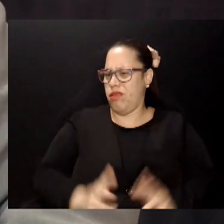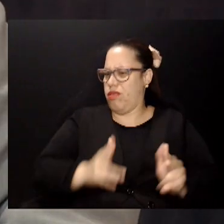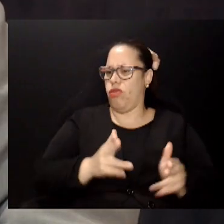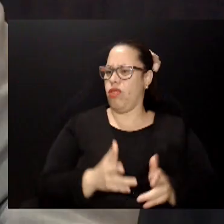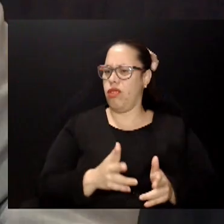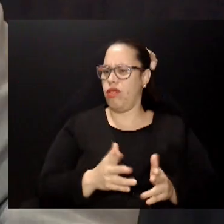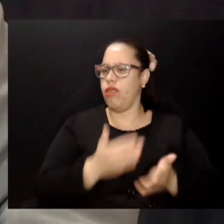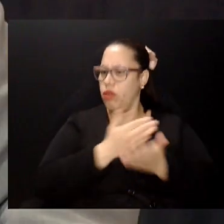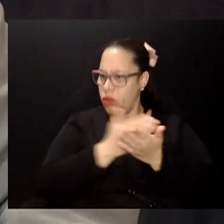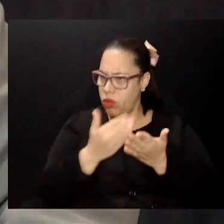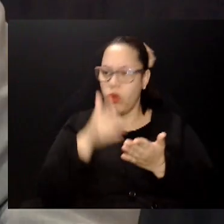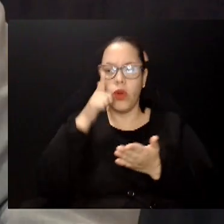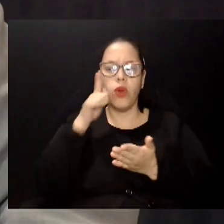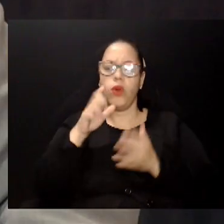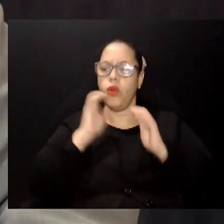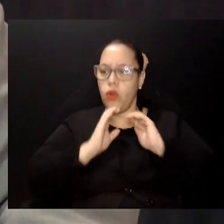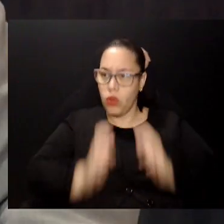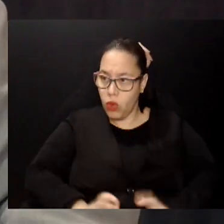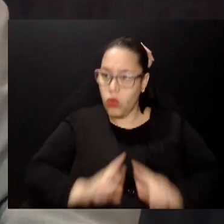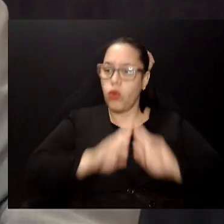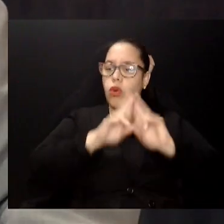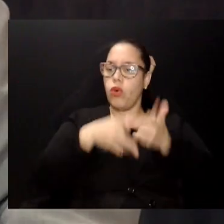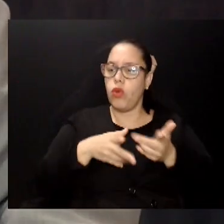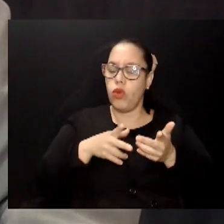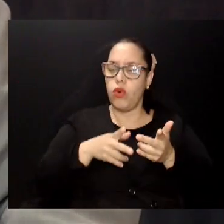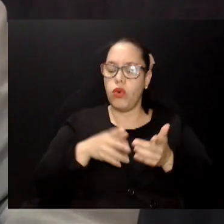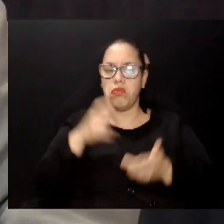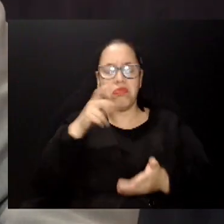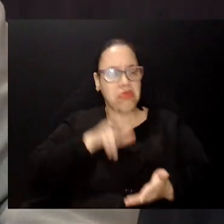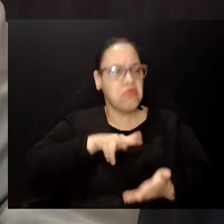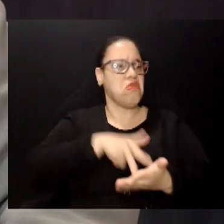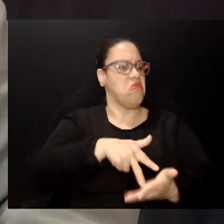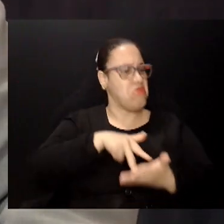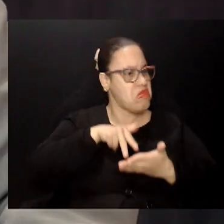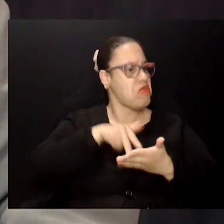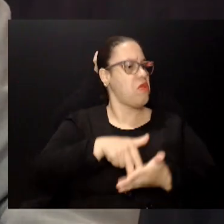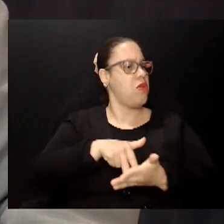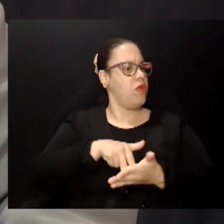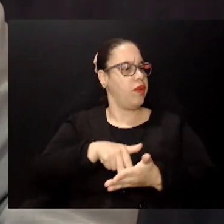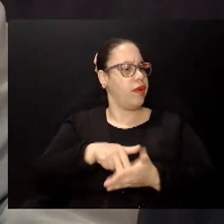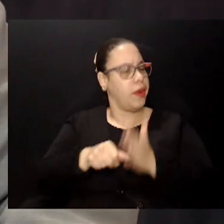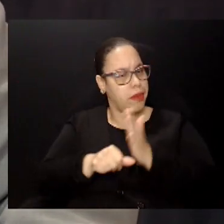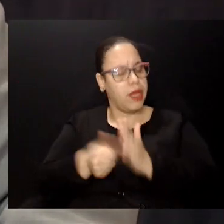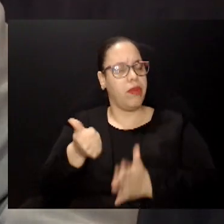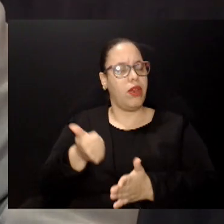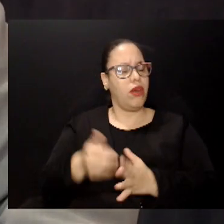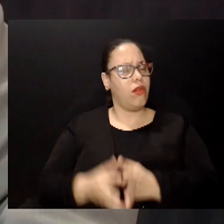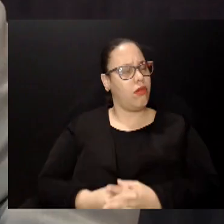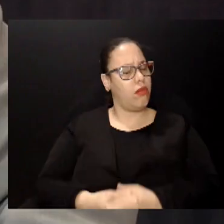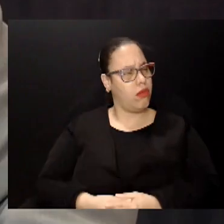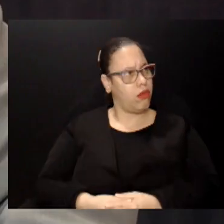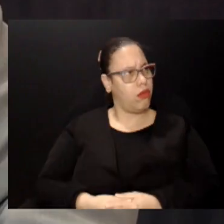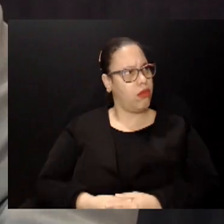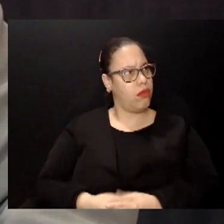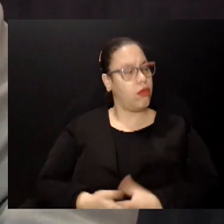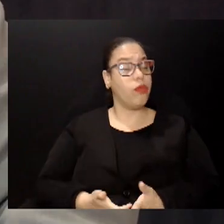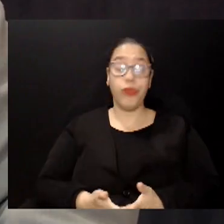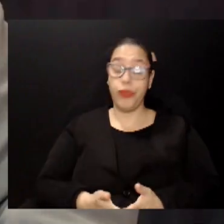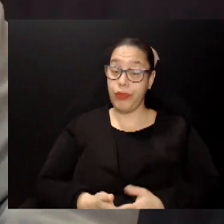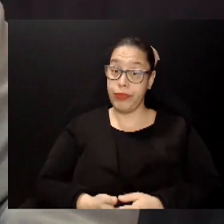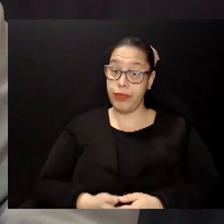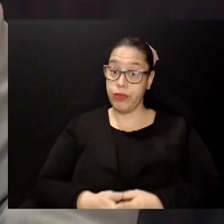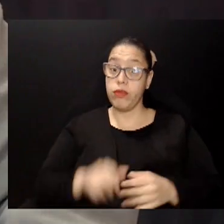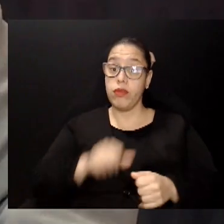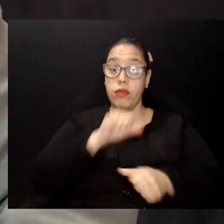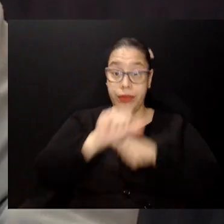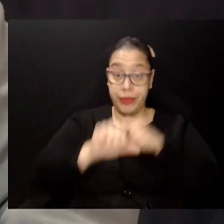ter um comportamento diferente, eu consigo me impor mais, eu consigo me colocar em primeiro lugar? Então, é um exercício de você se reinventar.